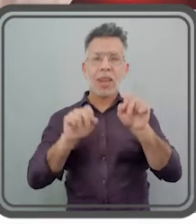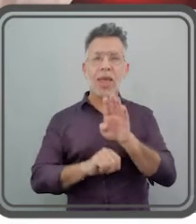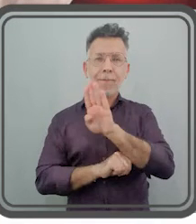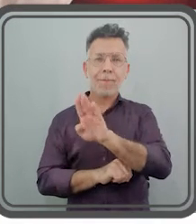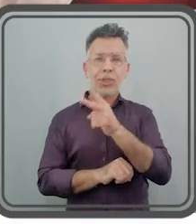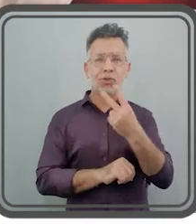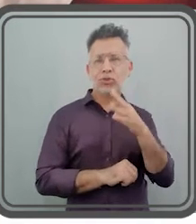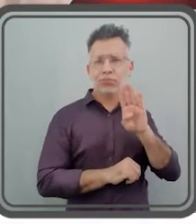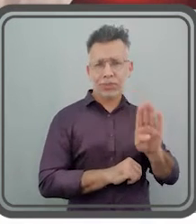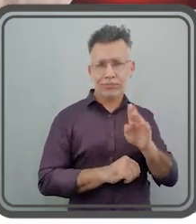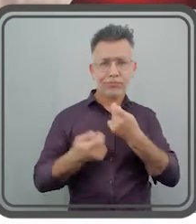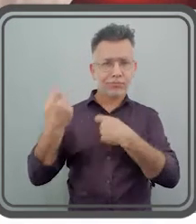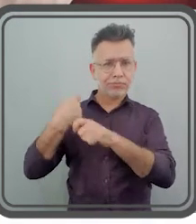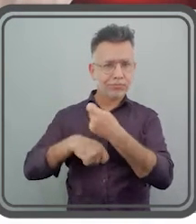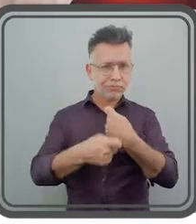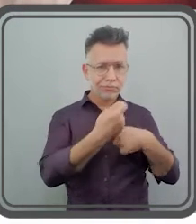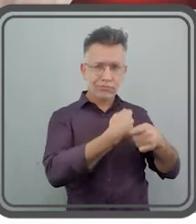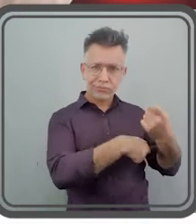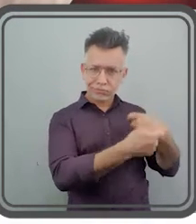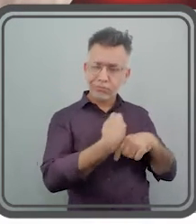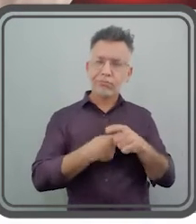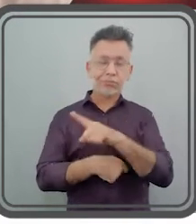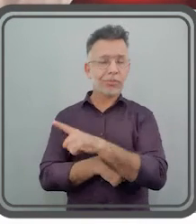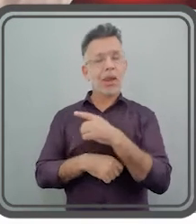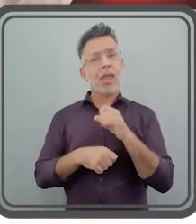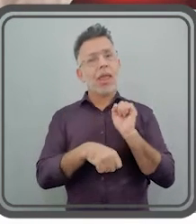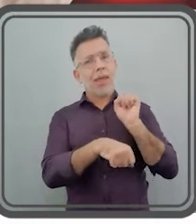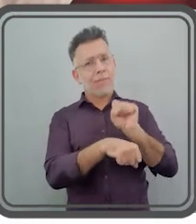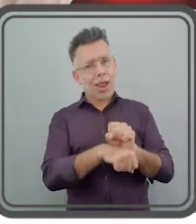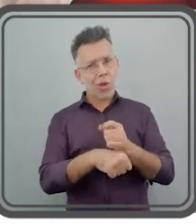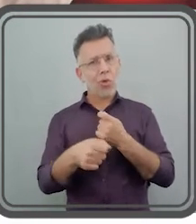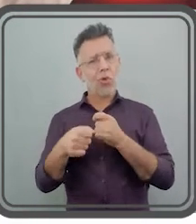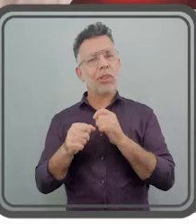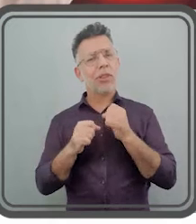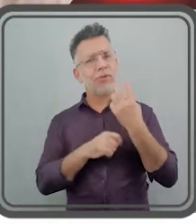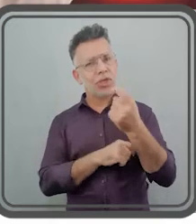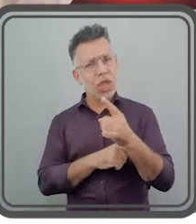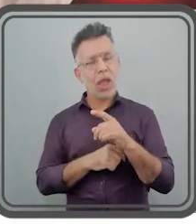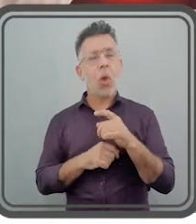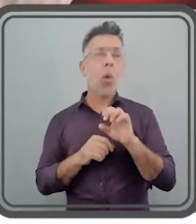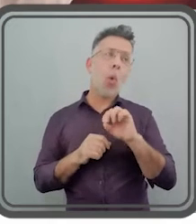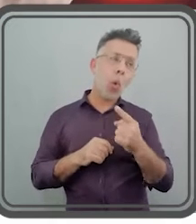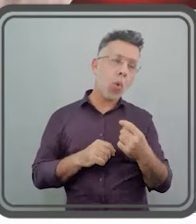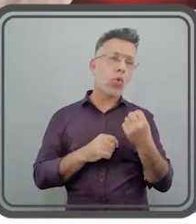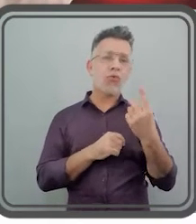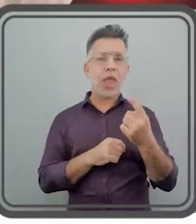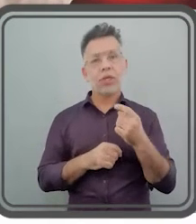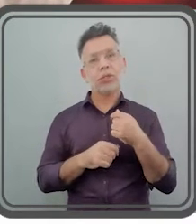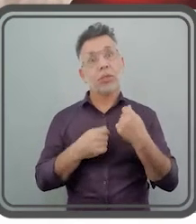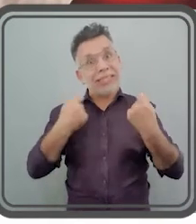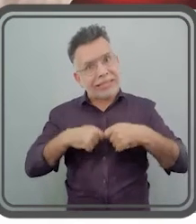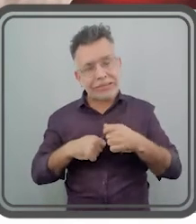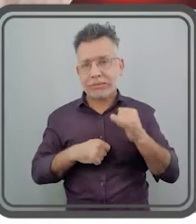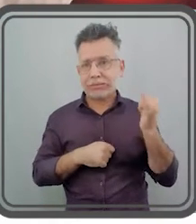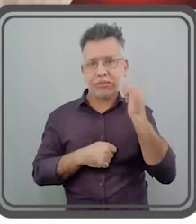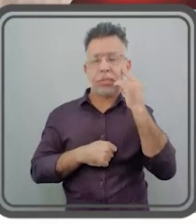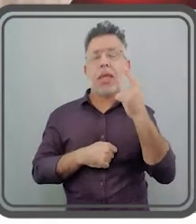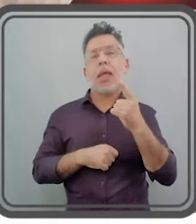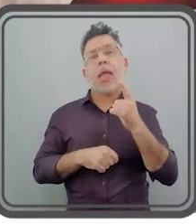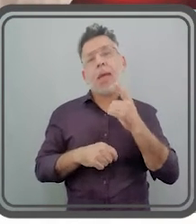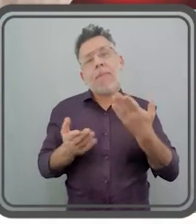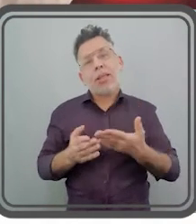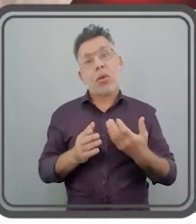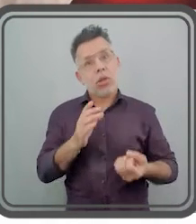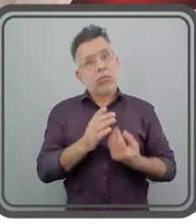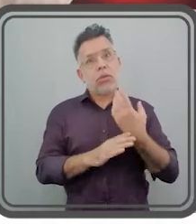mercado corporativo estado corporativo parou de viajar ou ele só viaja sobre uma necessidade maior né ele descobriu a videoconferência